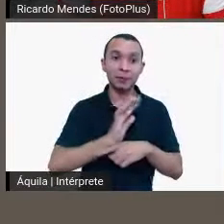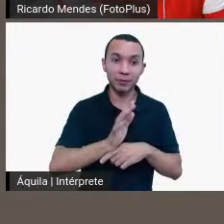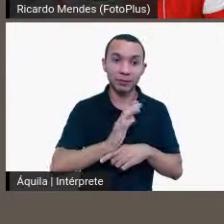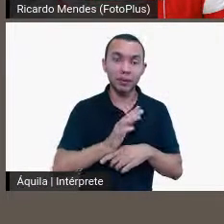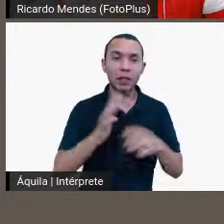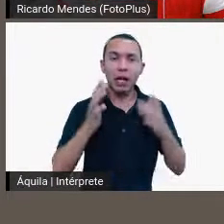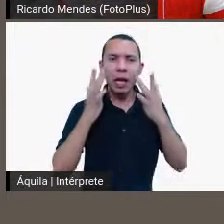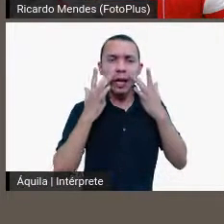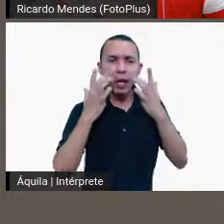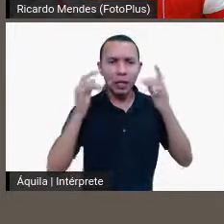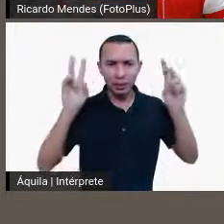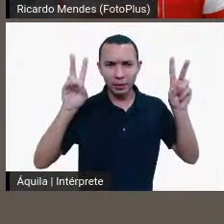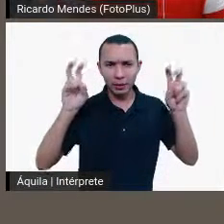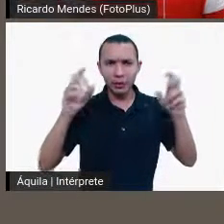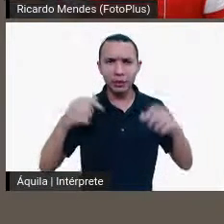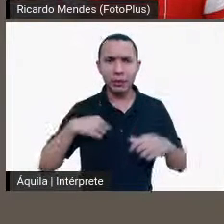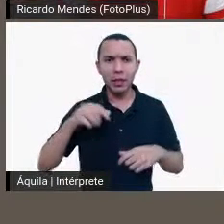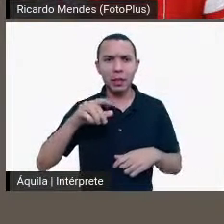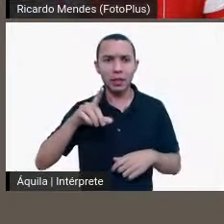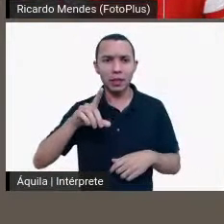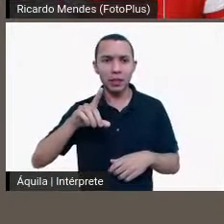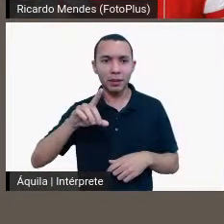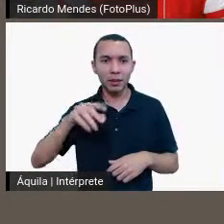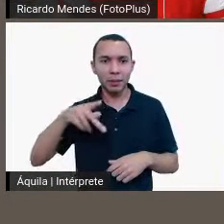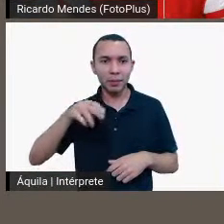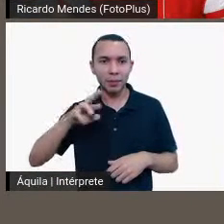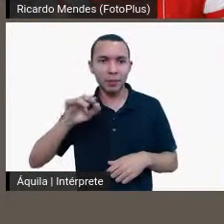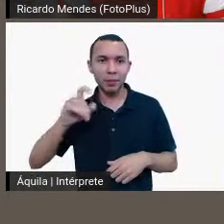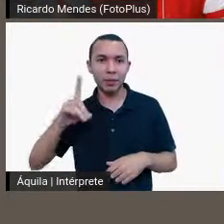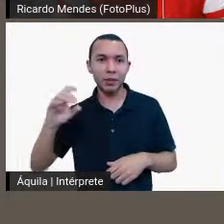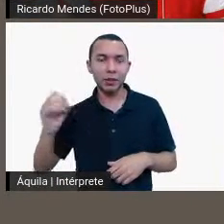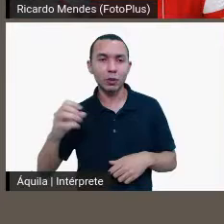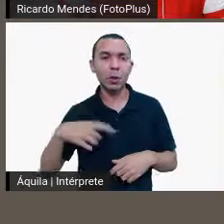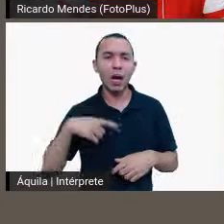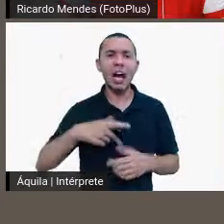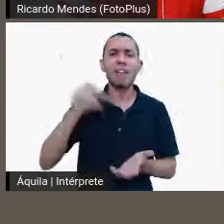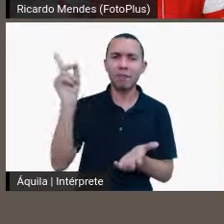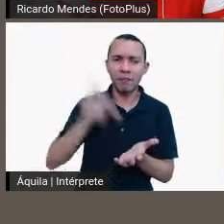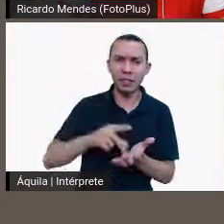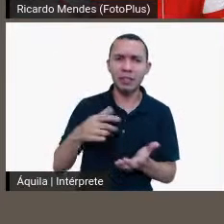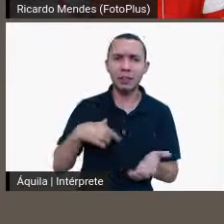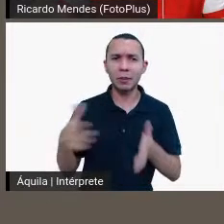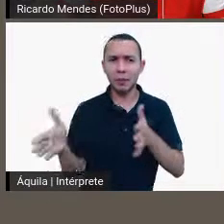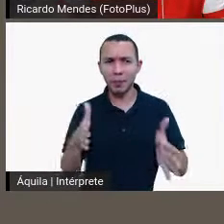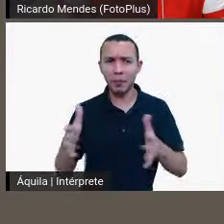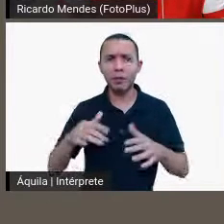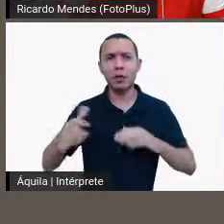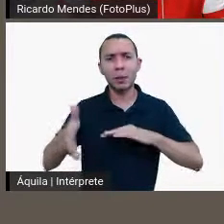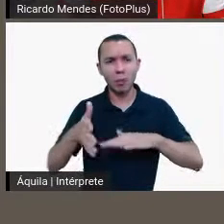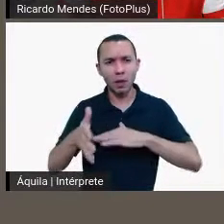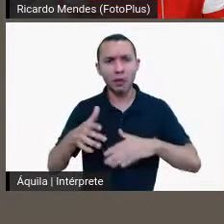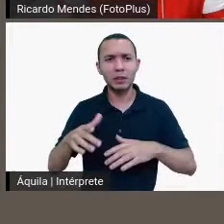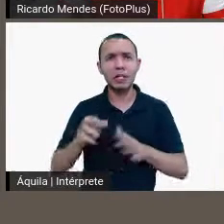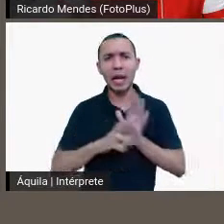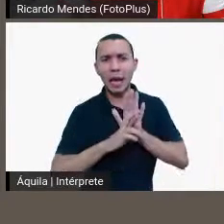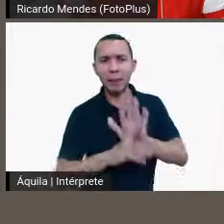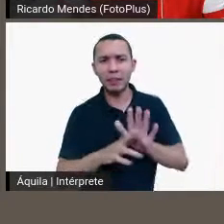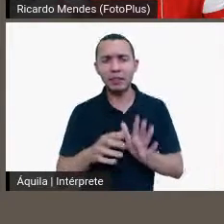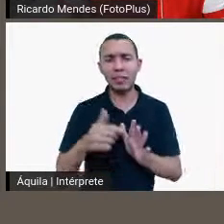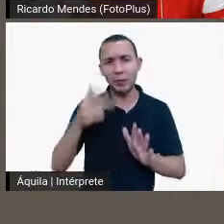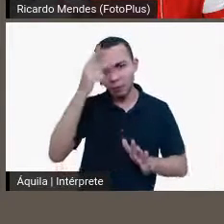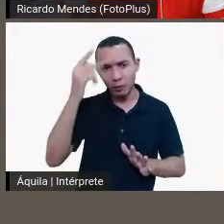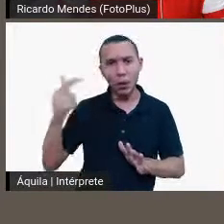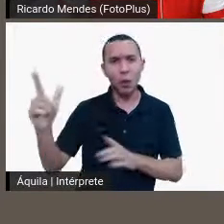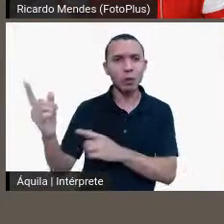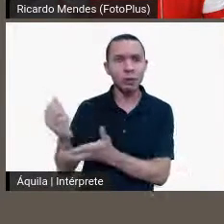teatro, afirma Décio Almeida Prado, a verdade, já dura verdade, é que não estivemos na Semana de Arte Moderna, nem presentes, nem representados por terceiros.